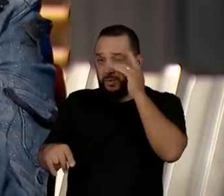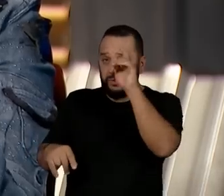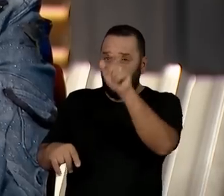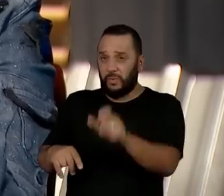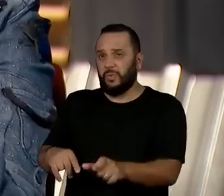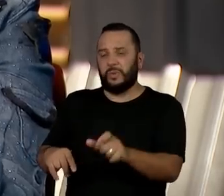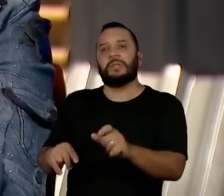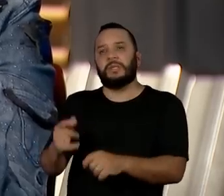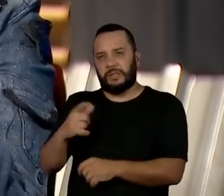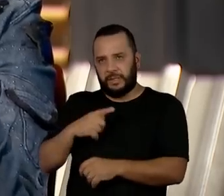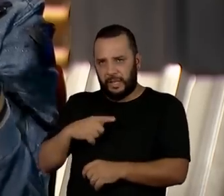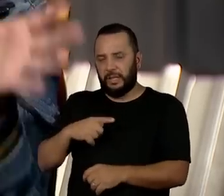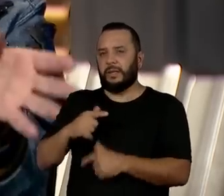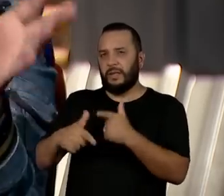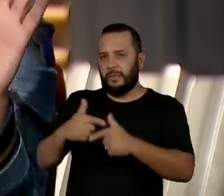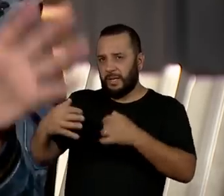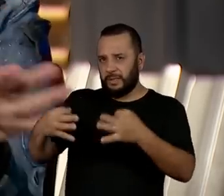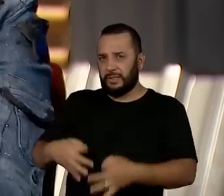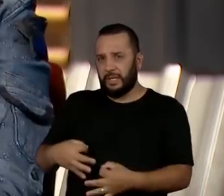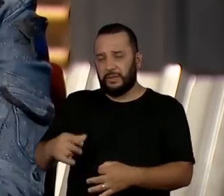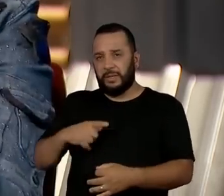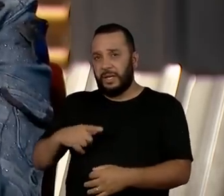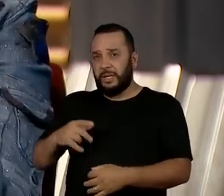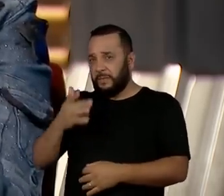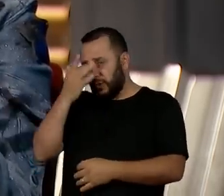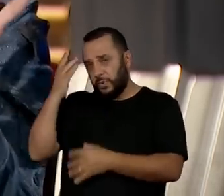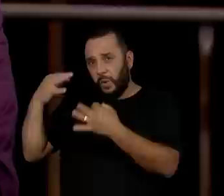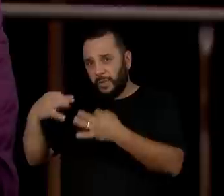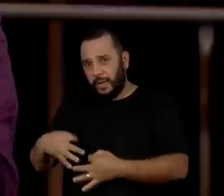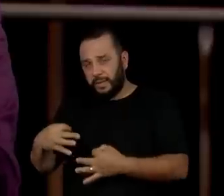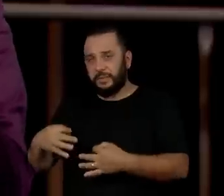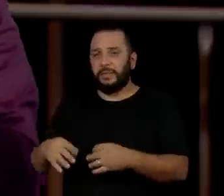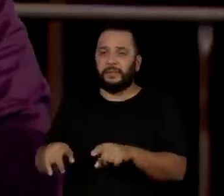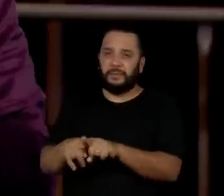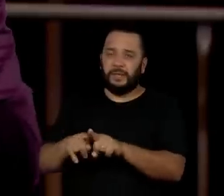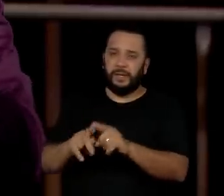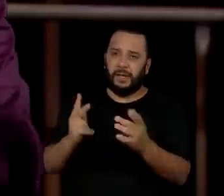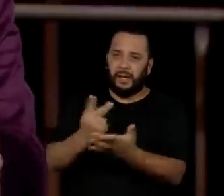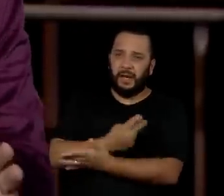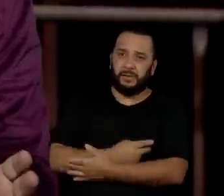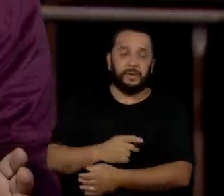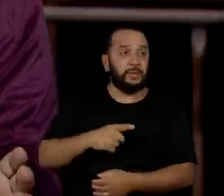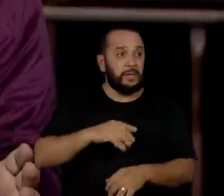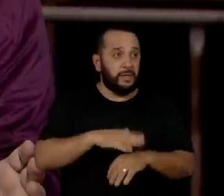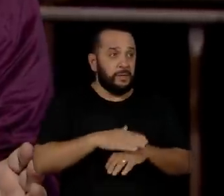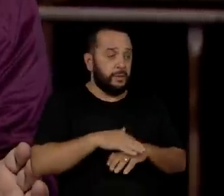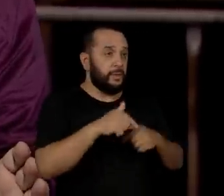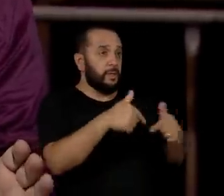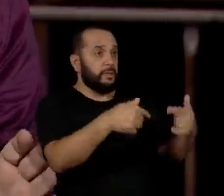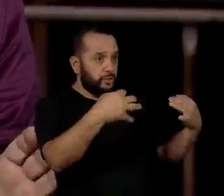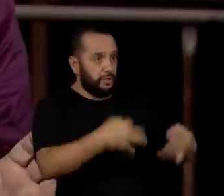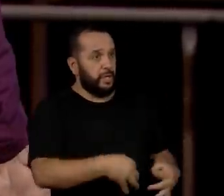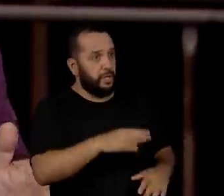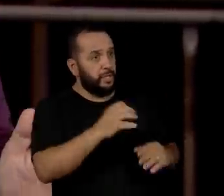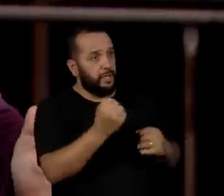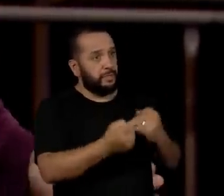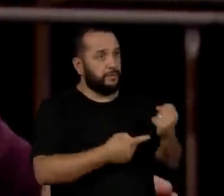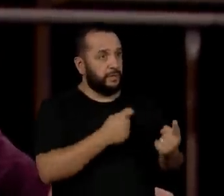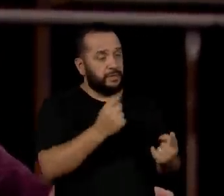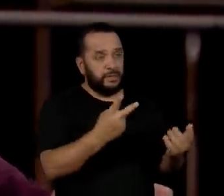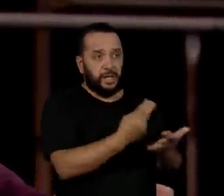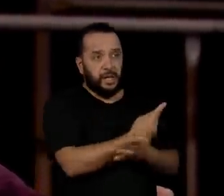gente que faz direito e gente honesto e não honesto existe gente que faz direito e às vezes erra isso que é bom também a